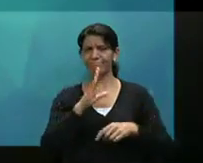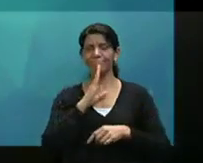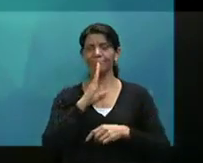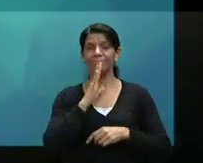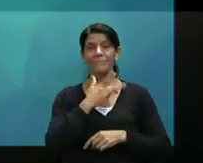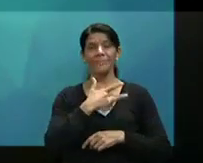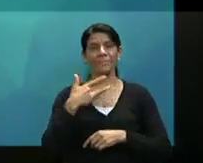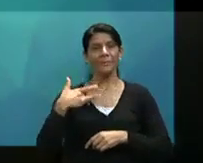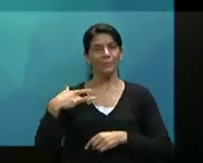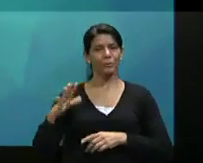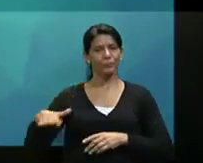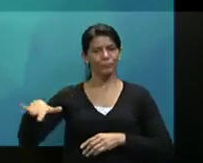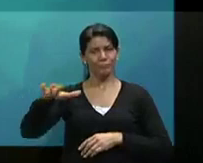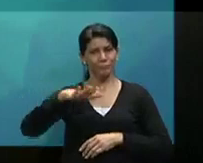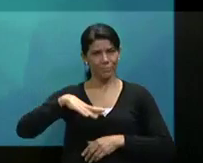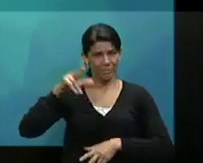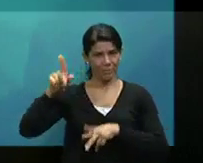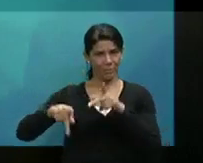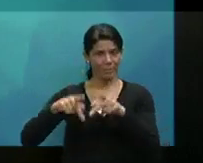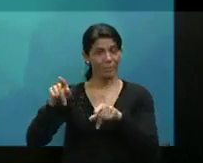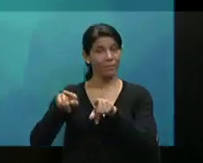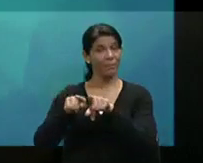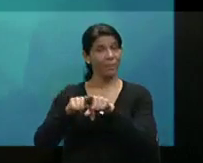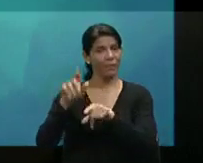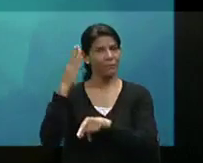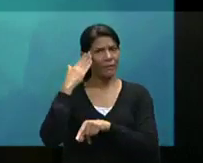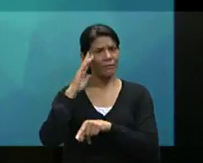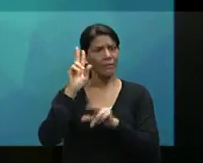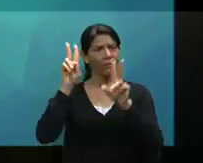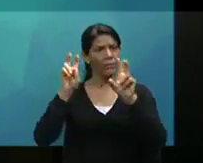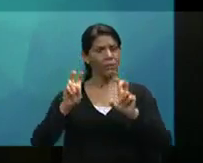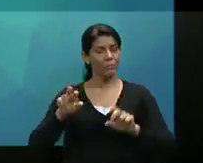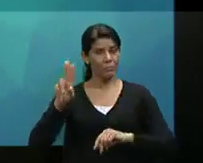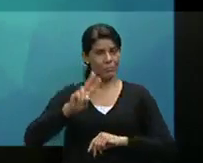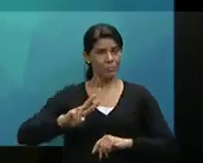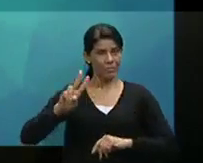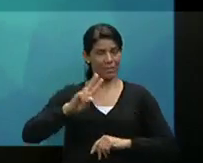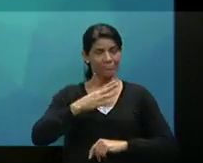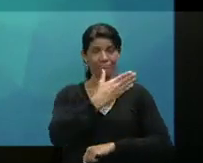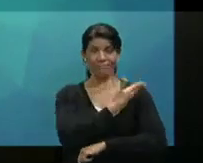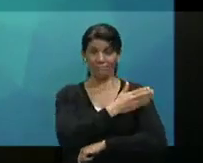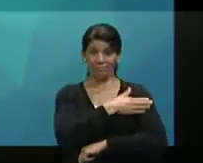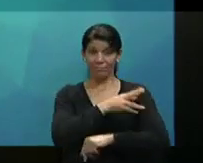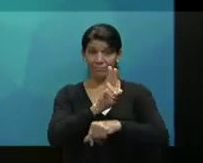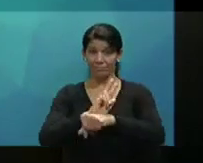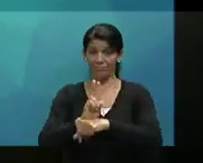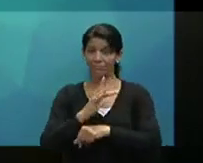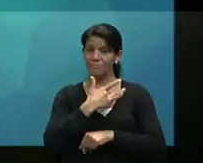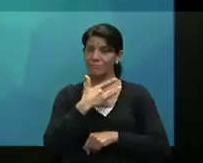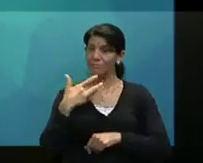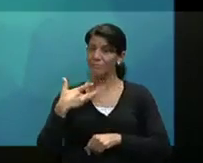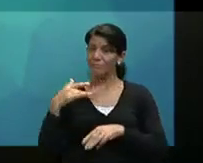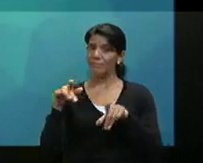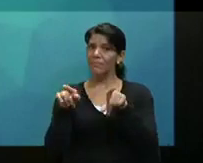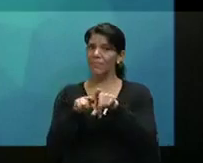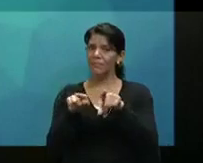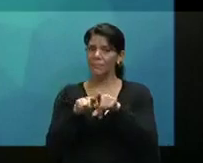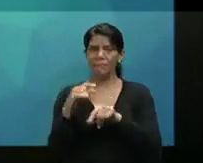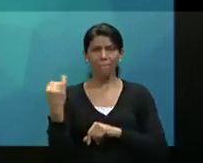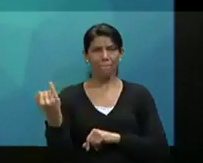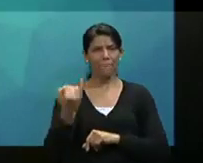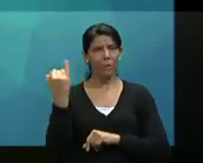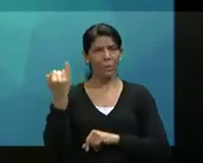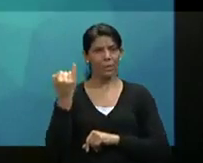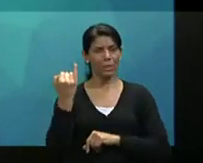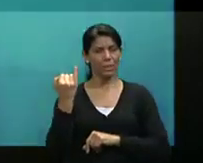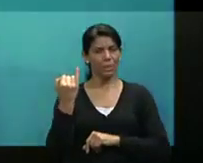sobre saúde coletiva, bem como entender que as abordagens utilizadas nas práticas de vigilância em saúde são vitais para a